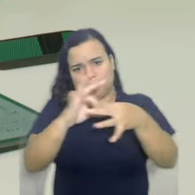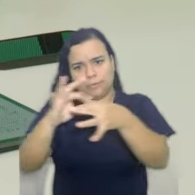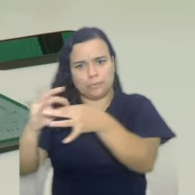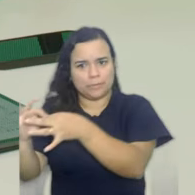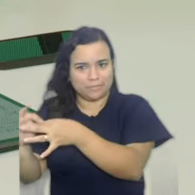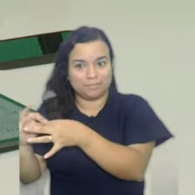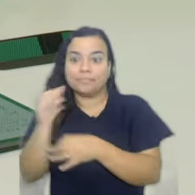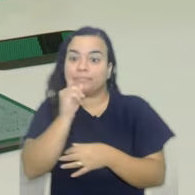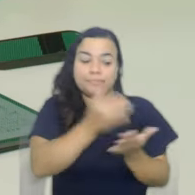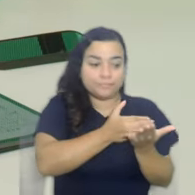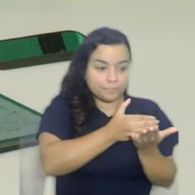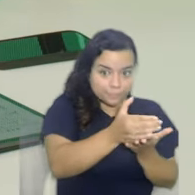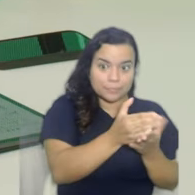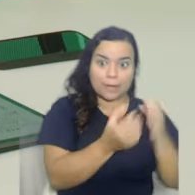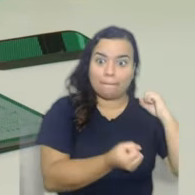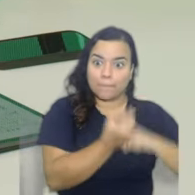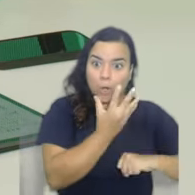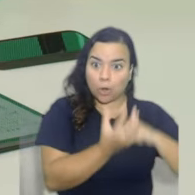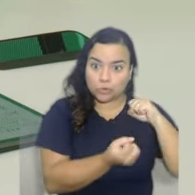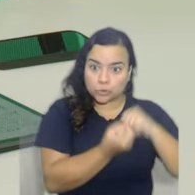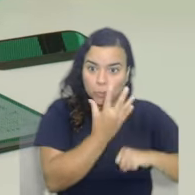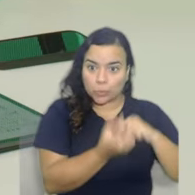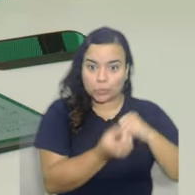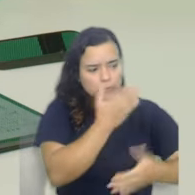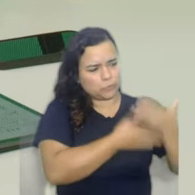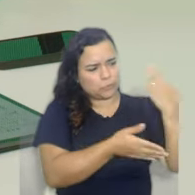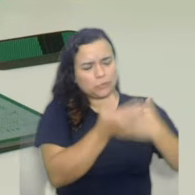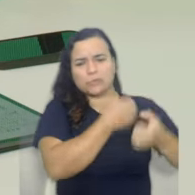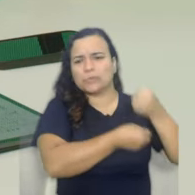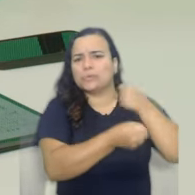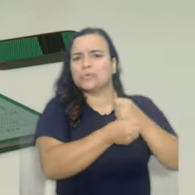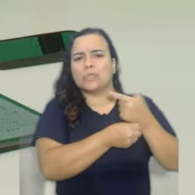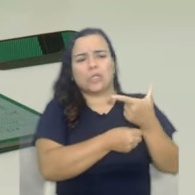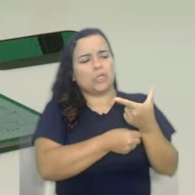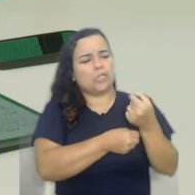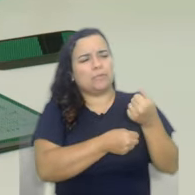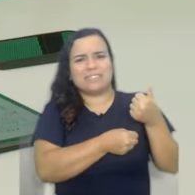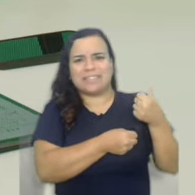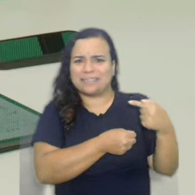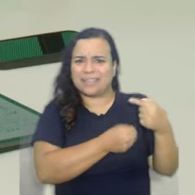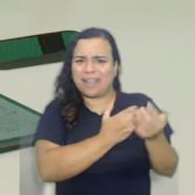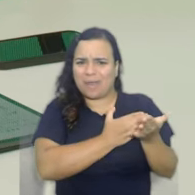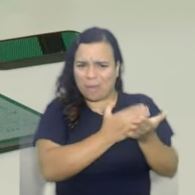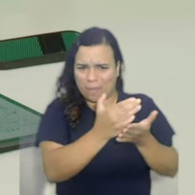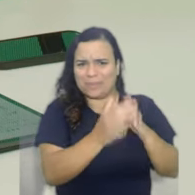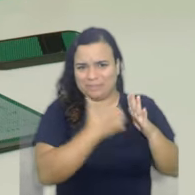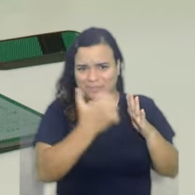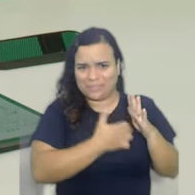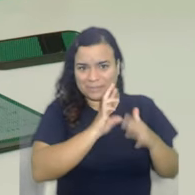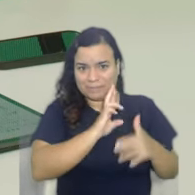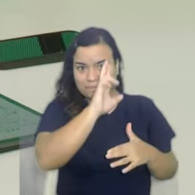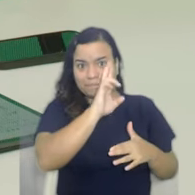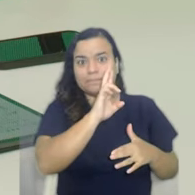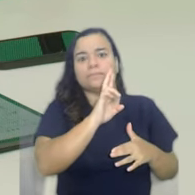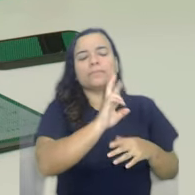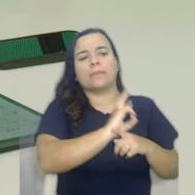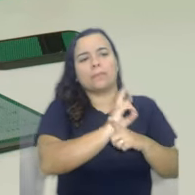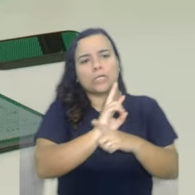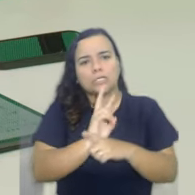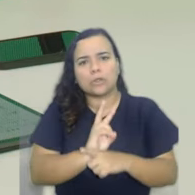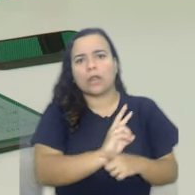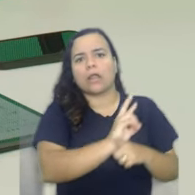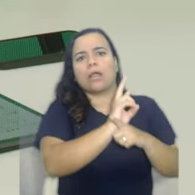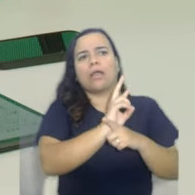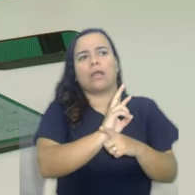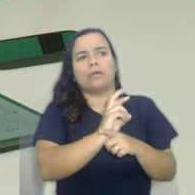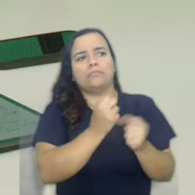produto lá atrás em 2017 por aí eh para monitorar safra pra Cooperativa de